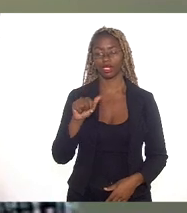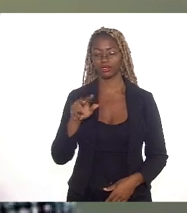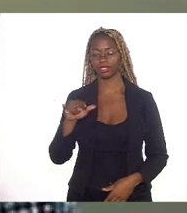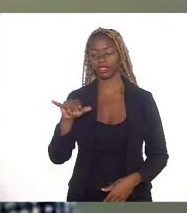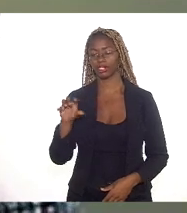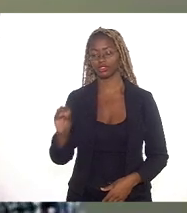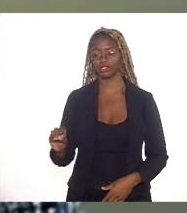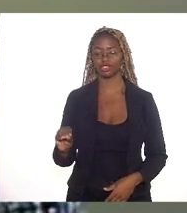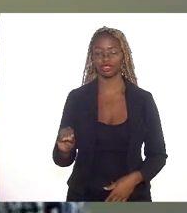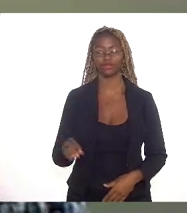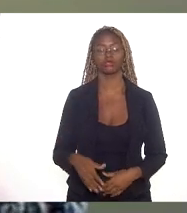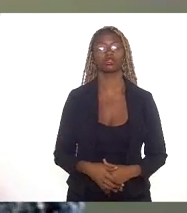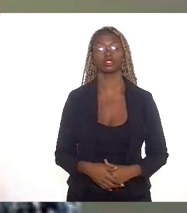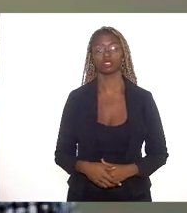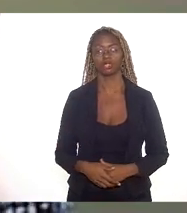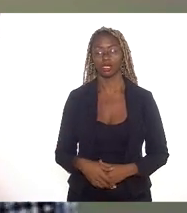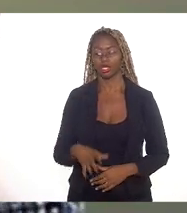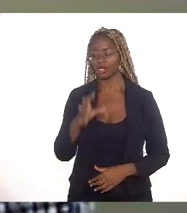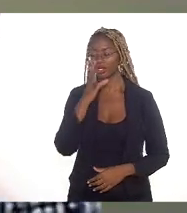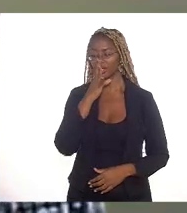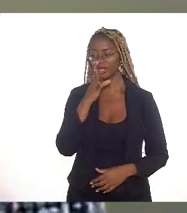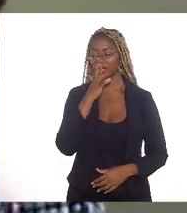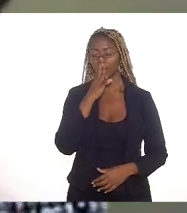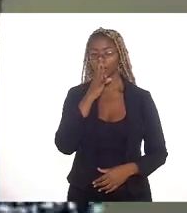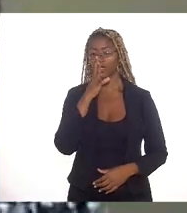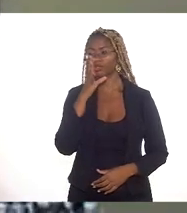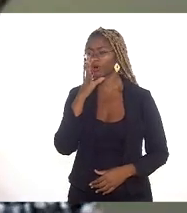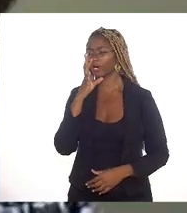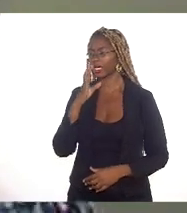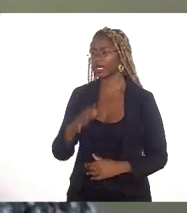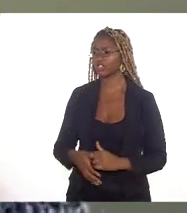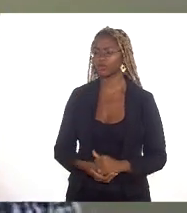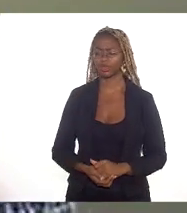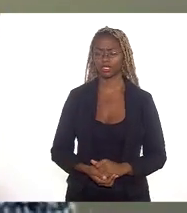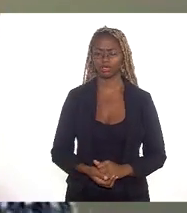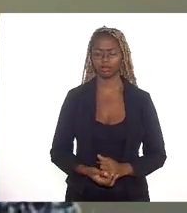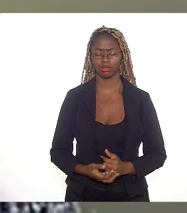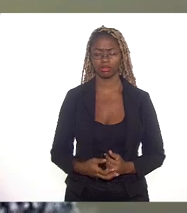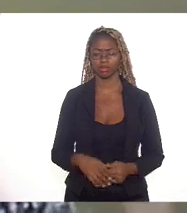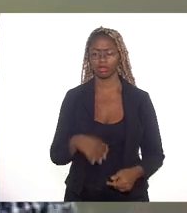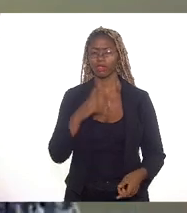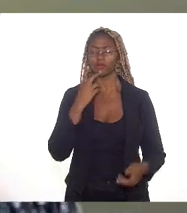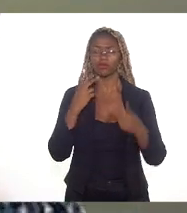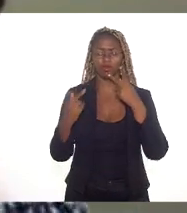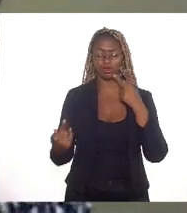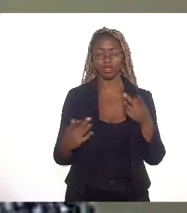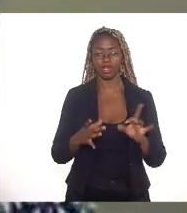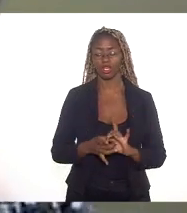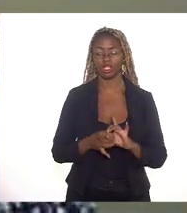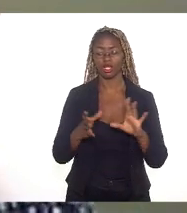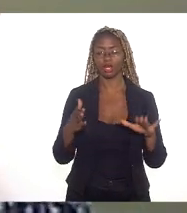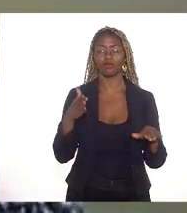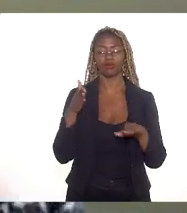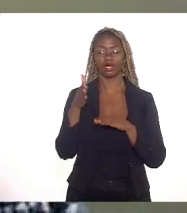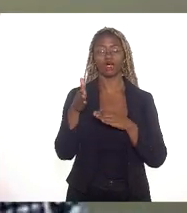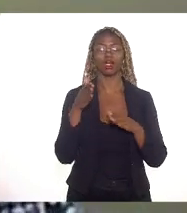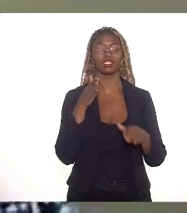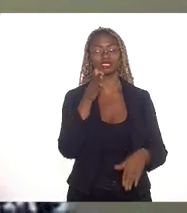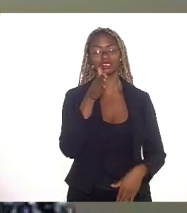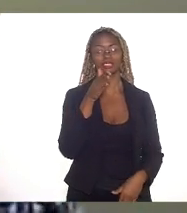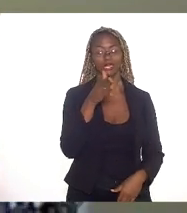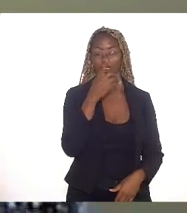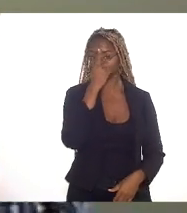fez algumas observações quanto aos órgãos que iriam ter acesso àquelas